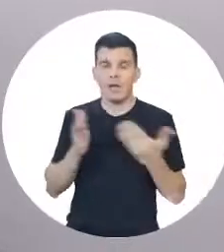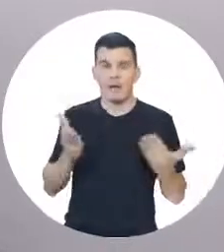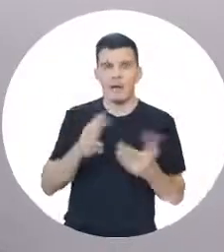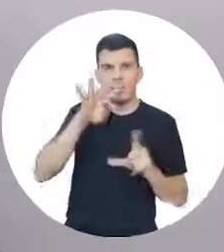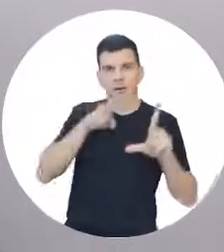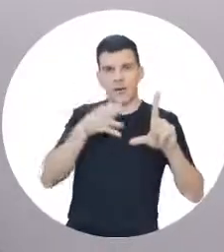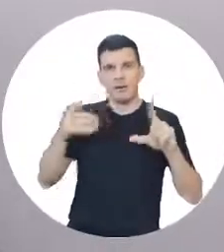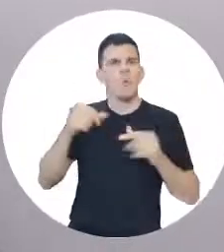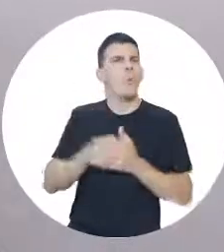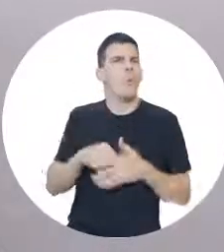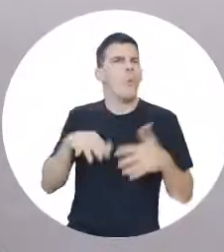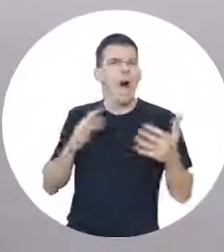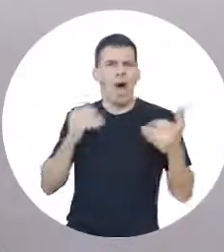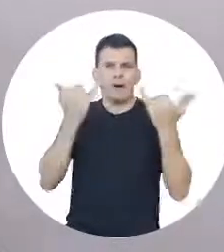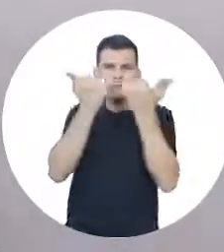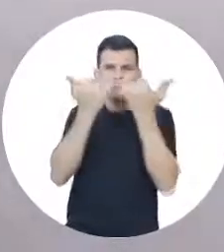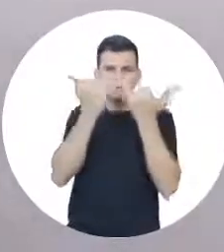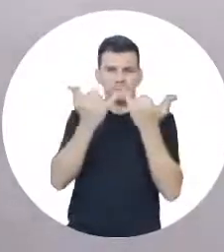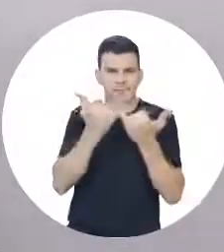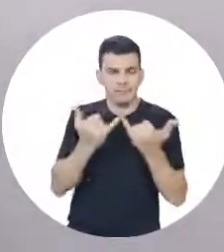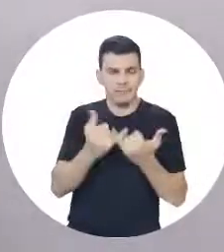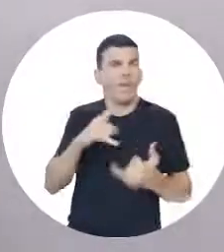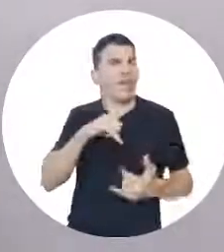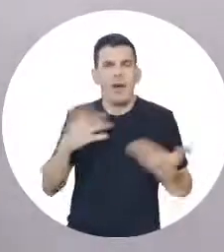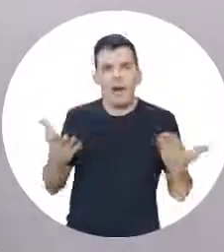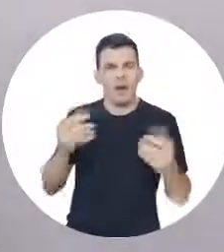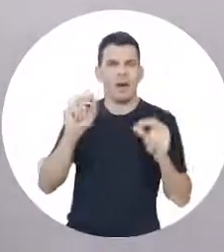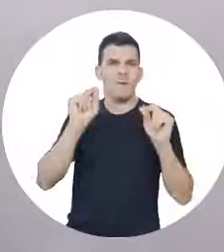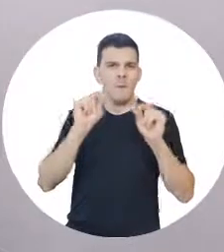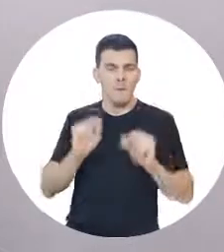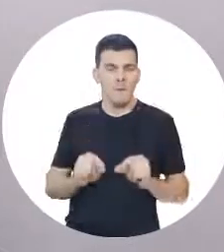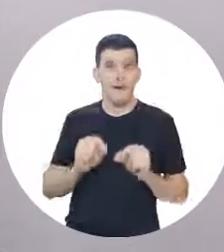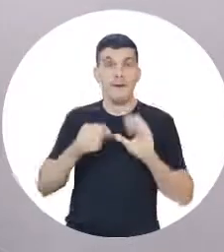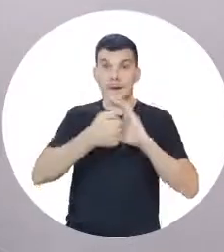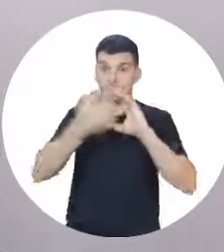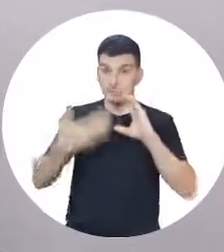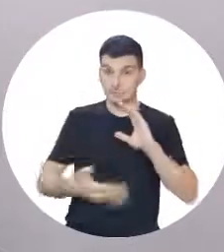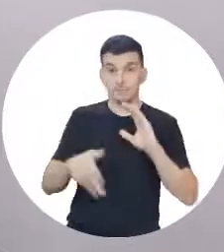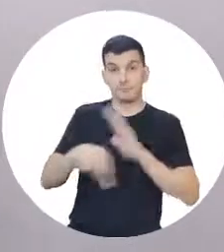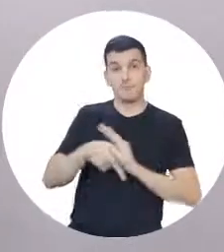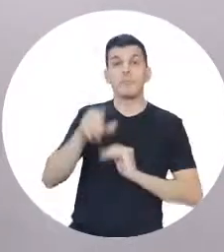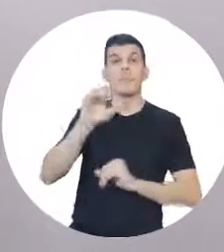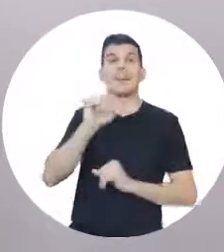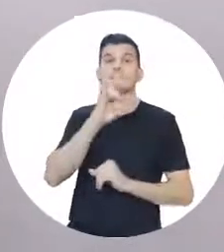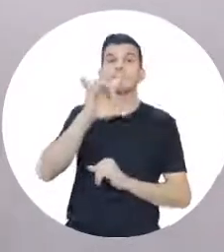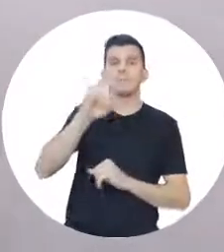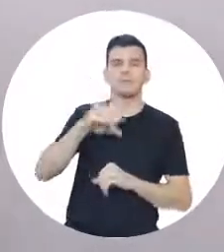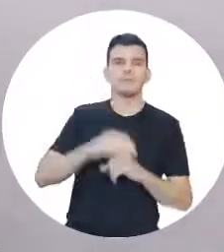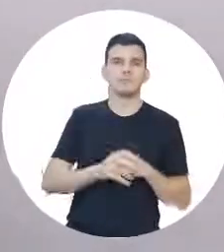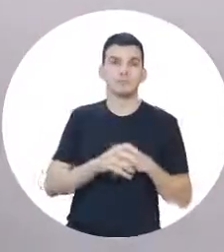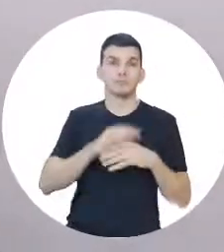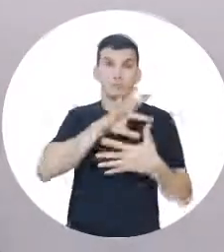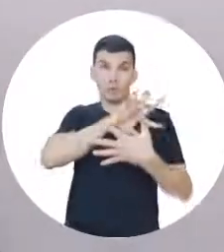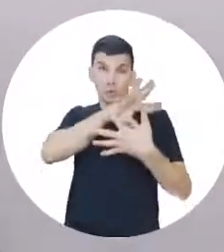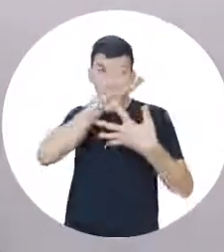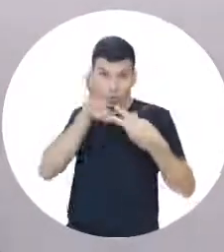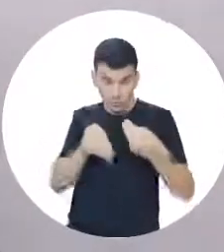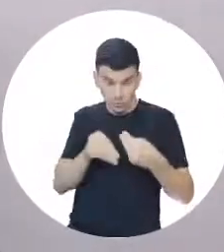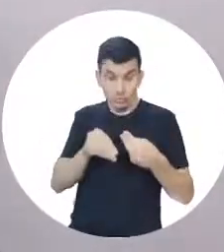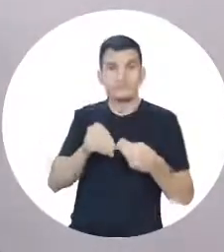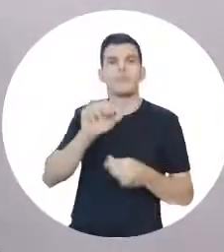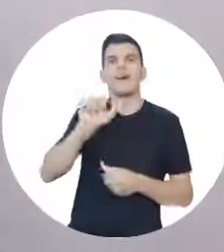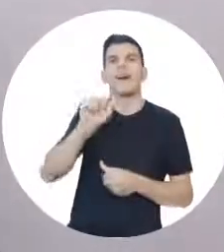quadro. O que que tem em comum a essas substâncias? O que que faz elas serem características de ácidos? Todos